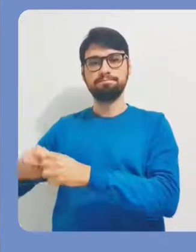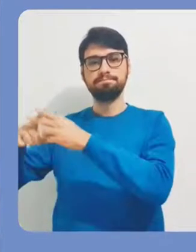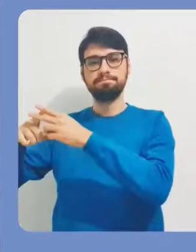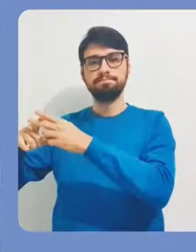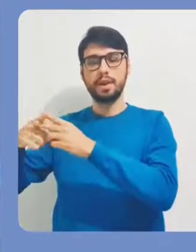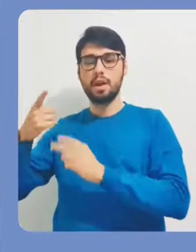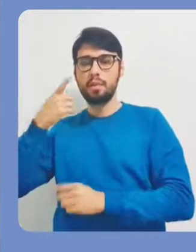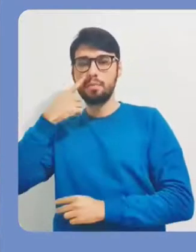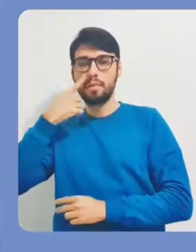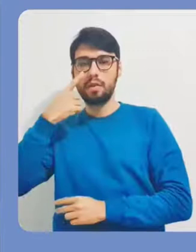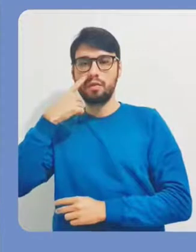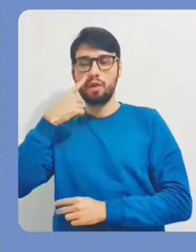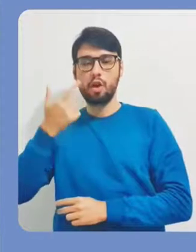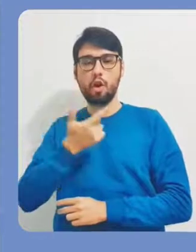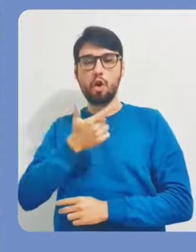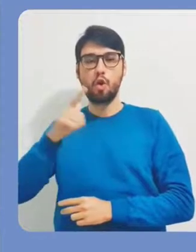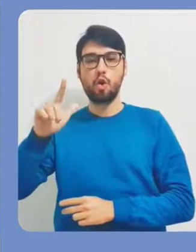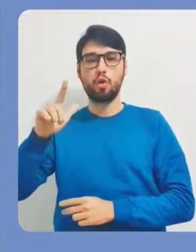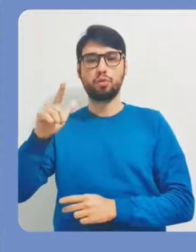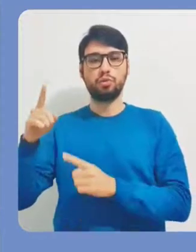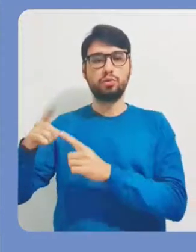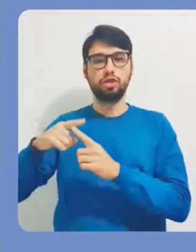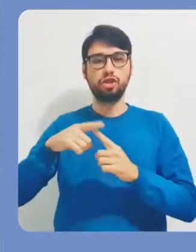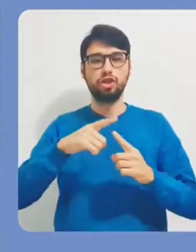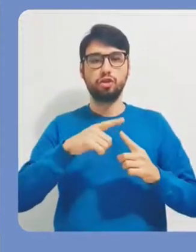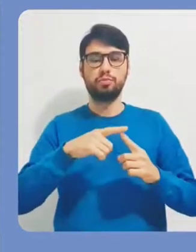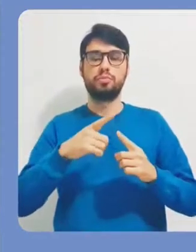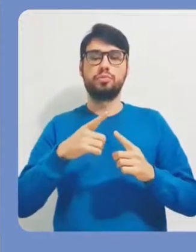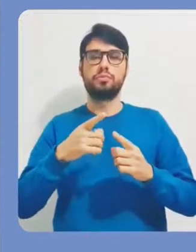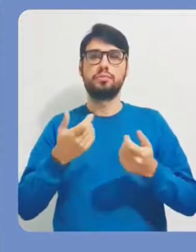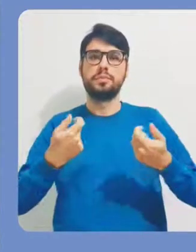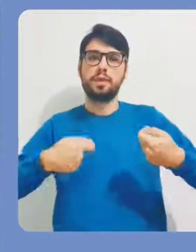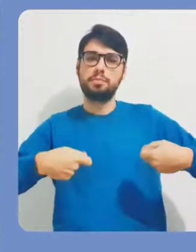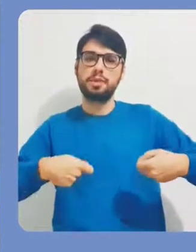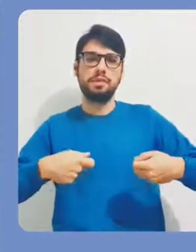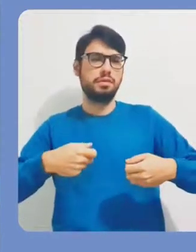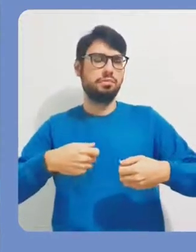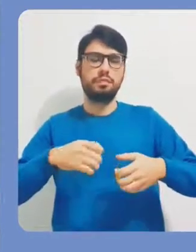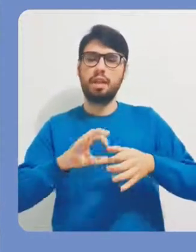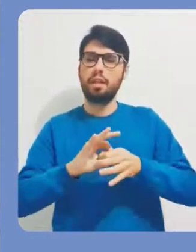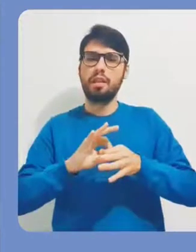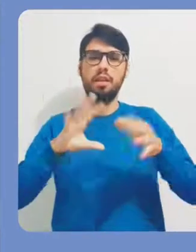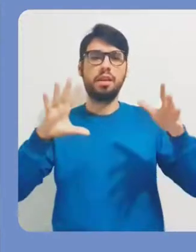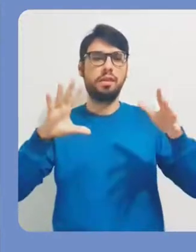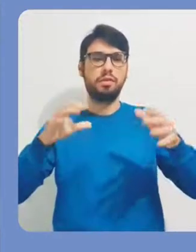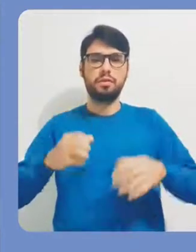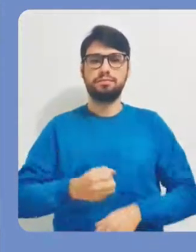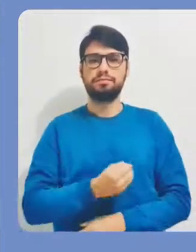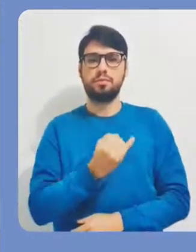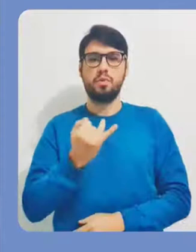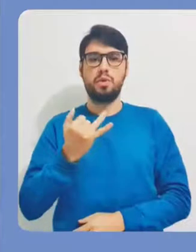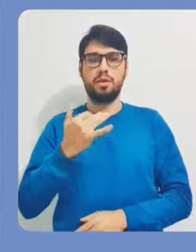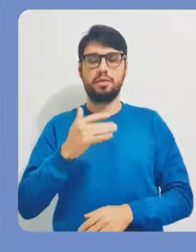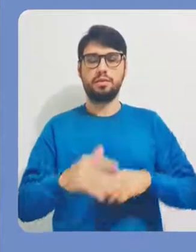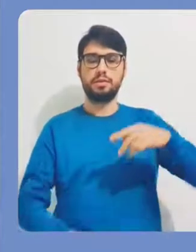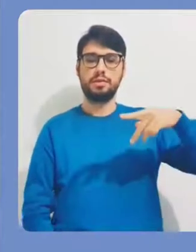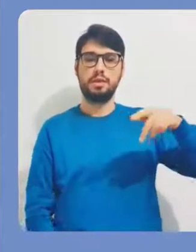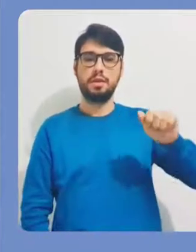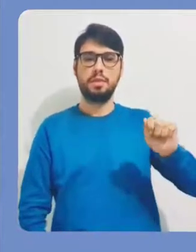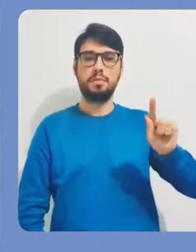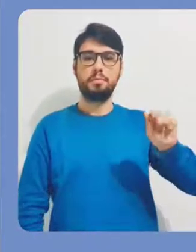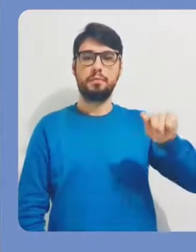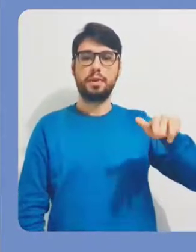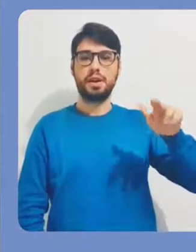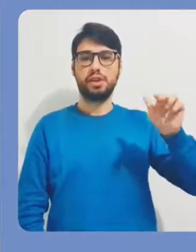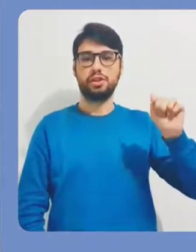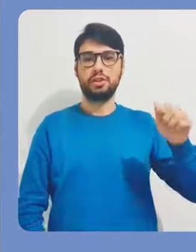Vou retornar aqui para o menu de edição e eu vou criar os outros tipos de páginas que a gente está sugerindo. Então eu posso criar quantas páginas eu